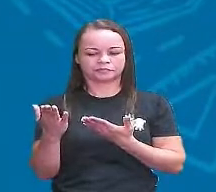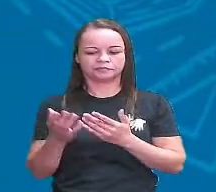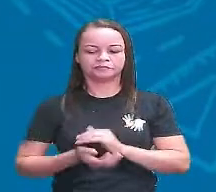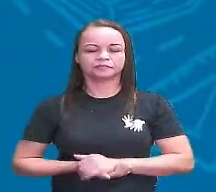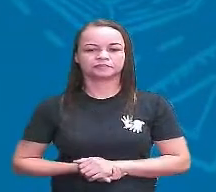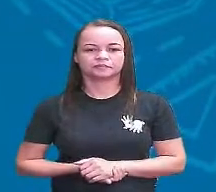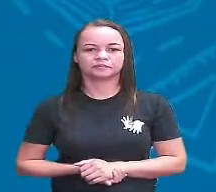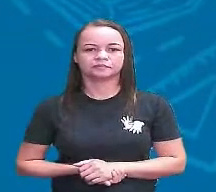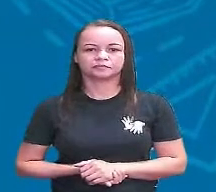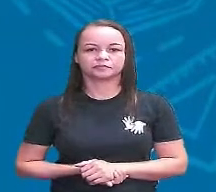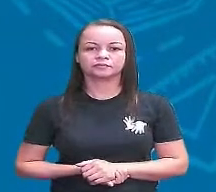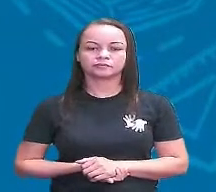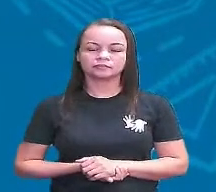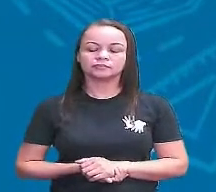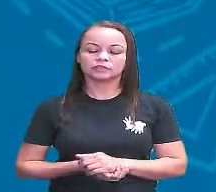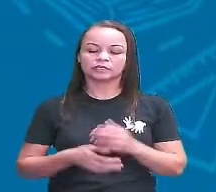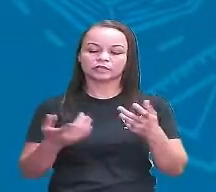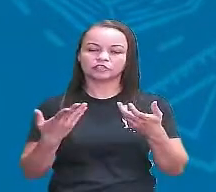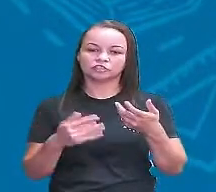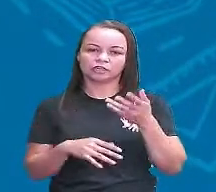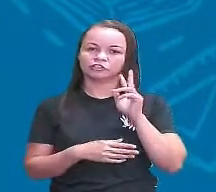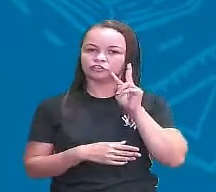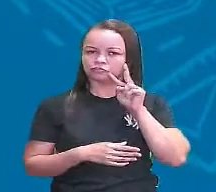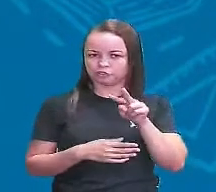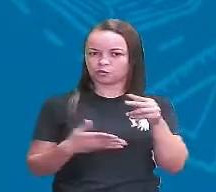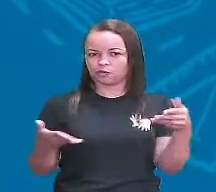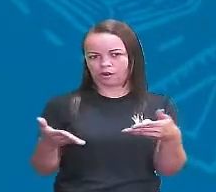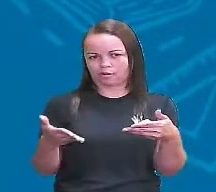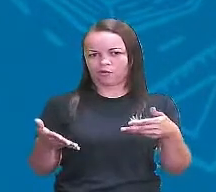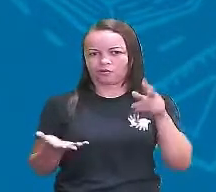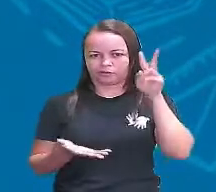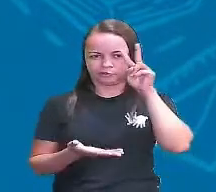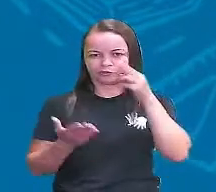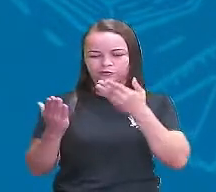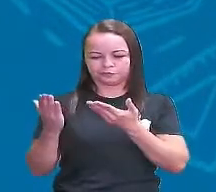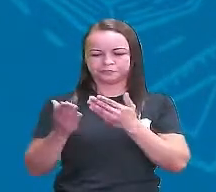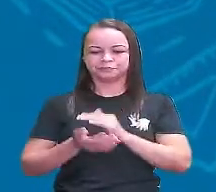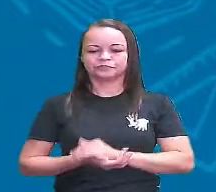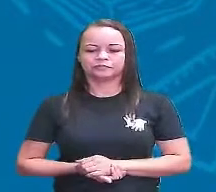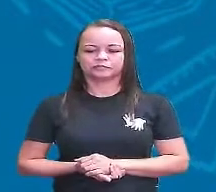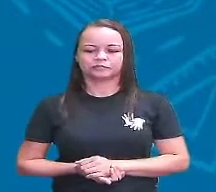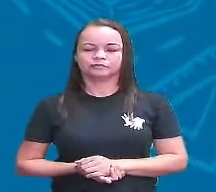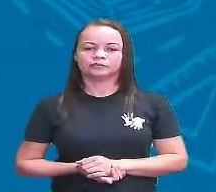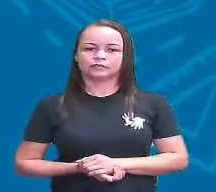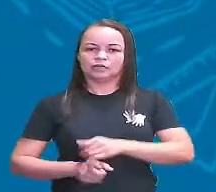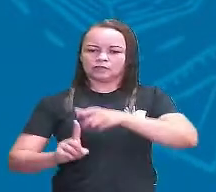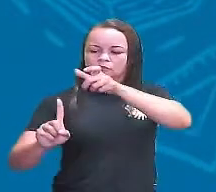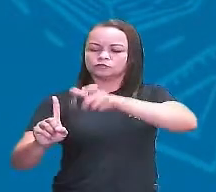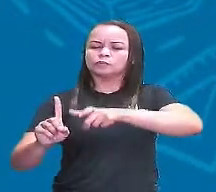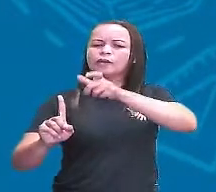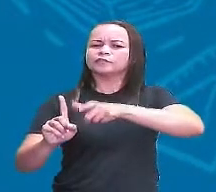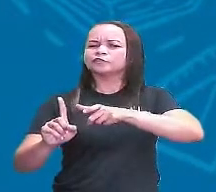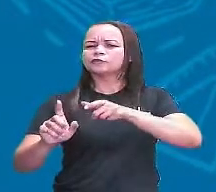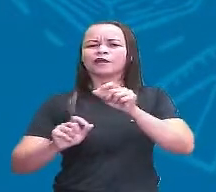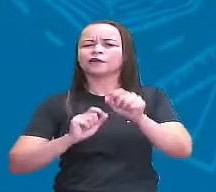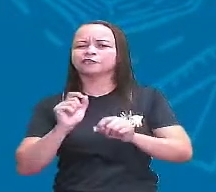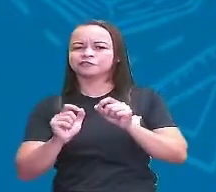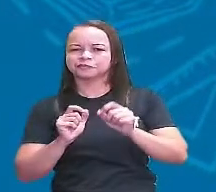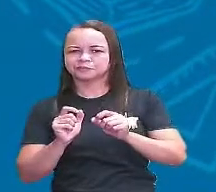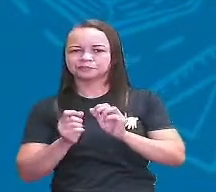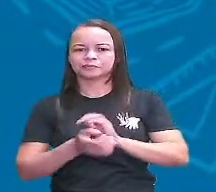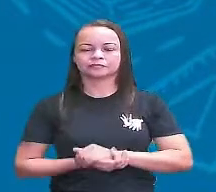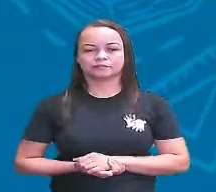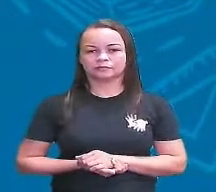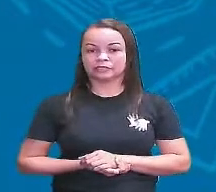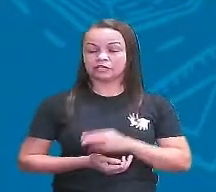título da fábula que a gente acabou de ver. Temos os personagens. Os